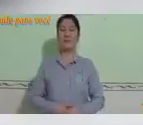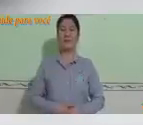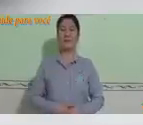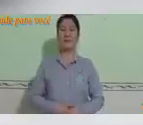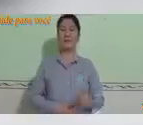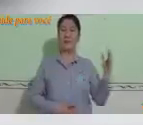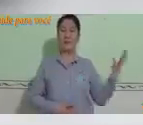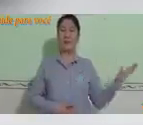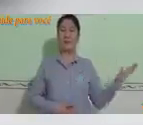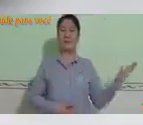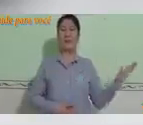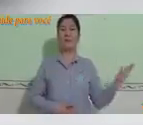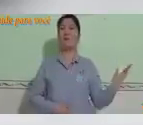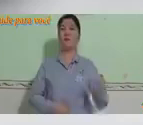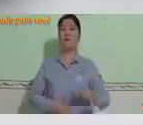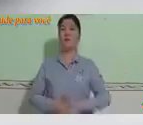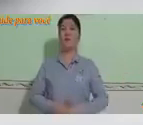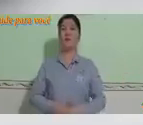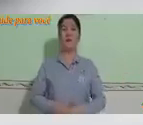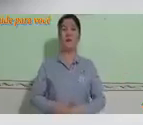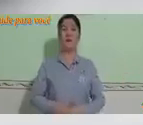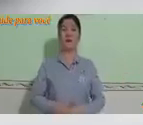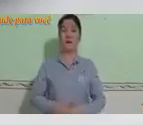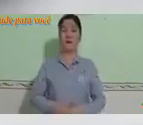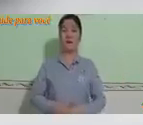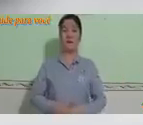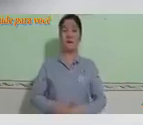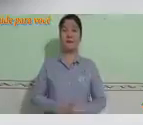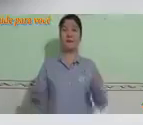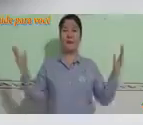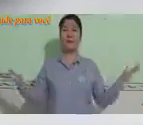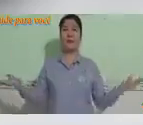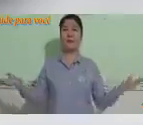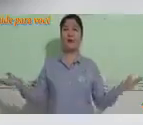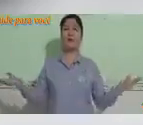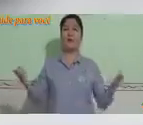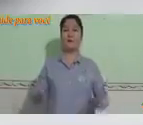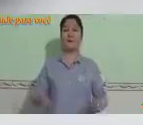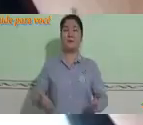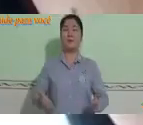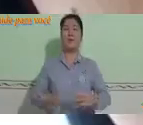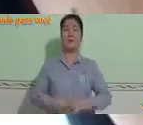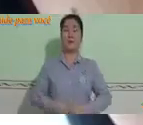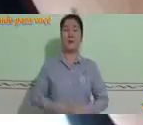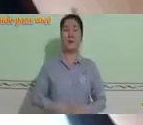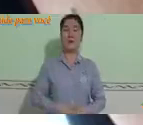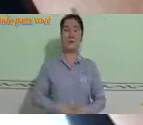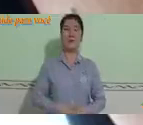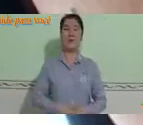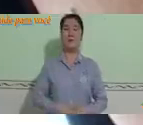vírgula, cabeleireiros ou programadores, vírgula, por exemplo, vírgula, o sintoma surge mal aos poucos, vírgula, e pode até se